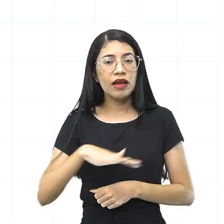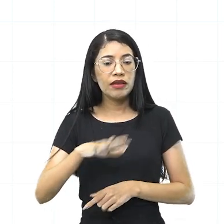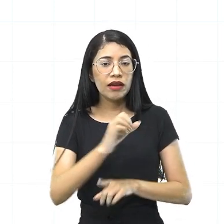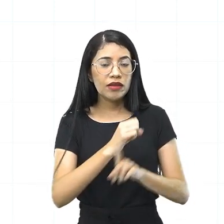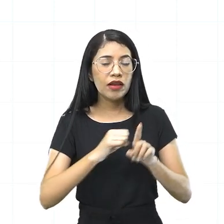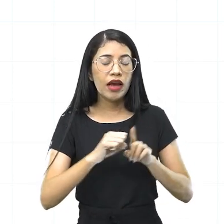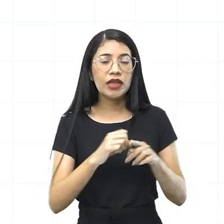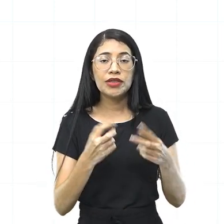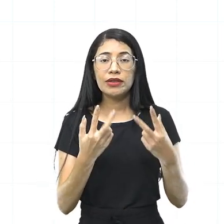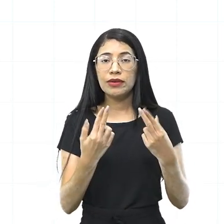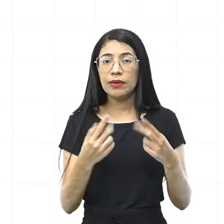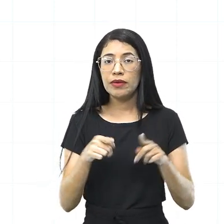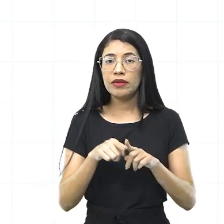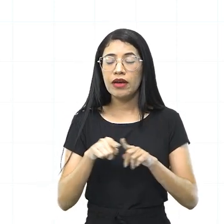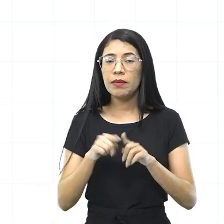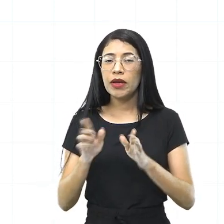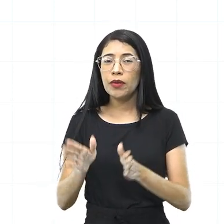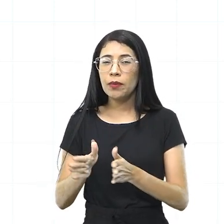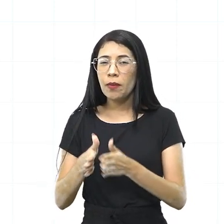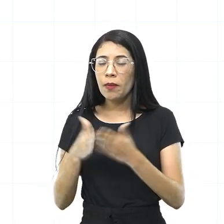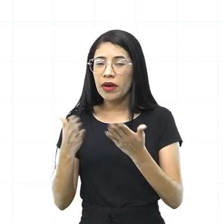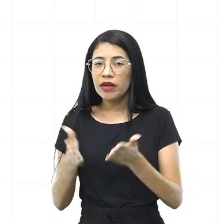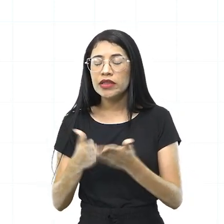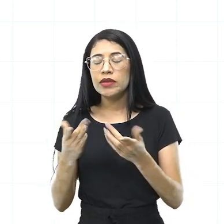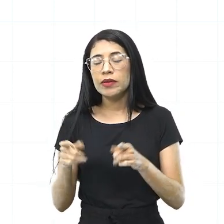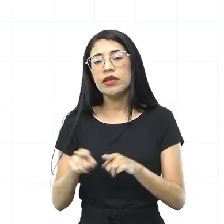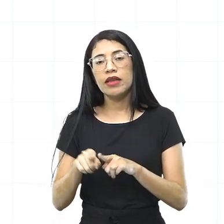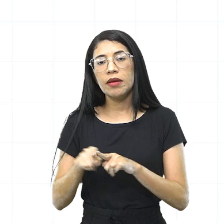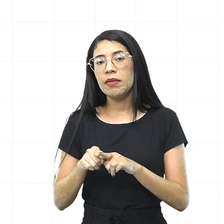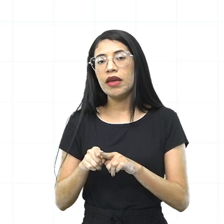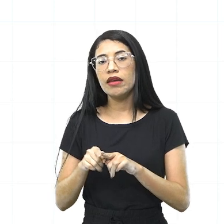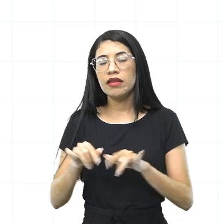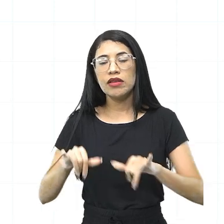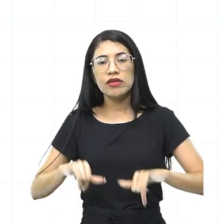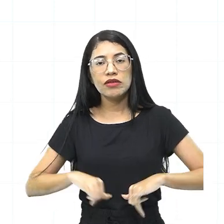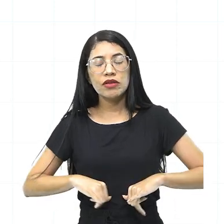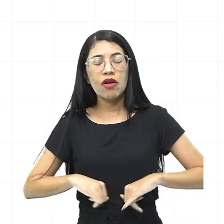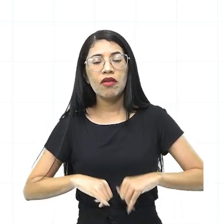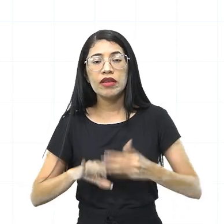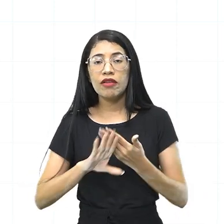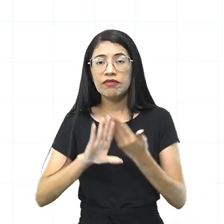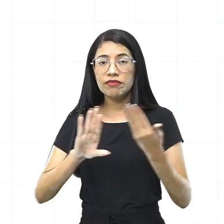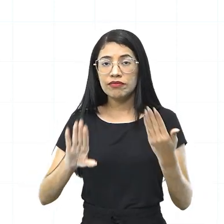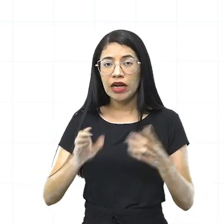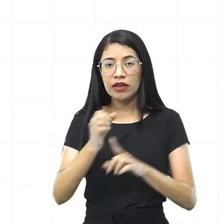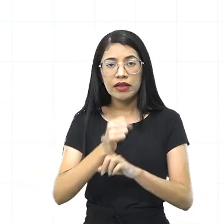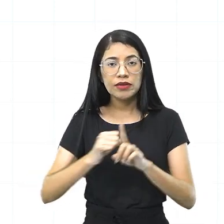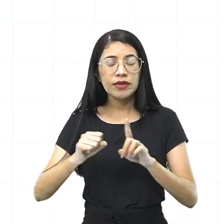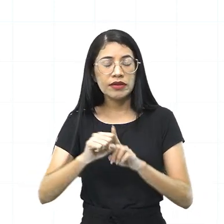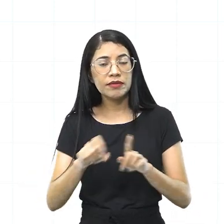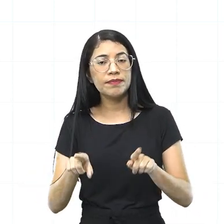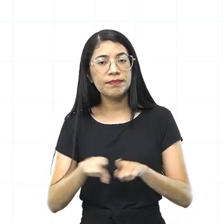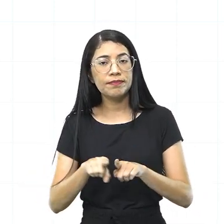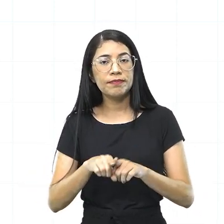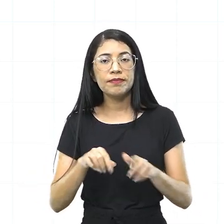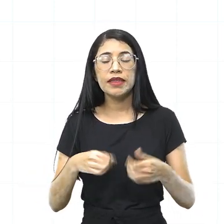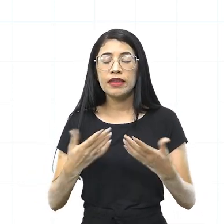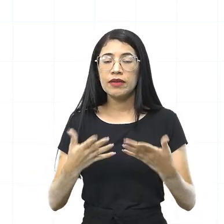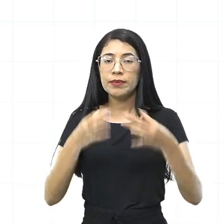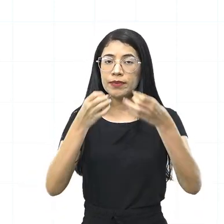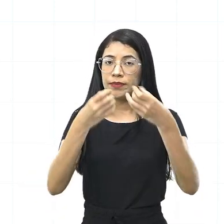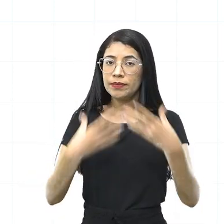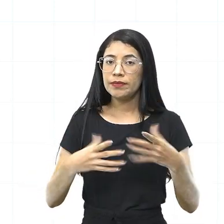o mendigo, né? O mendigo não ganha nada, é outro que está à margem da sociedade. Então ele fala aqui, né, sobre